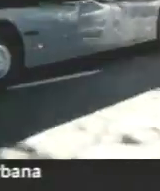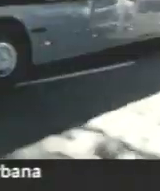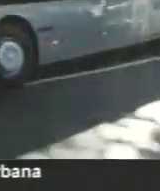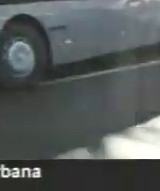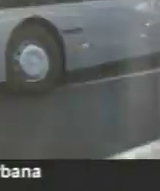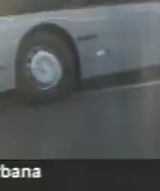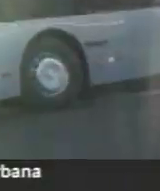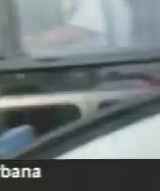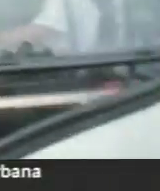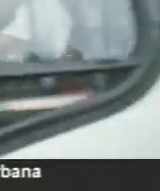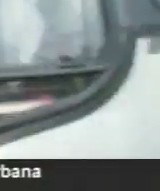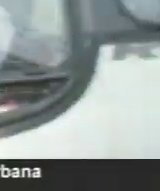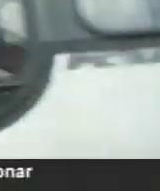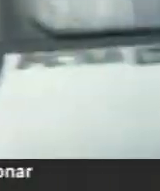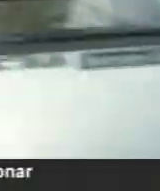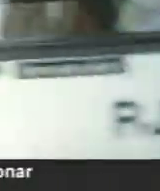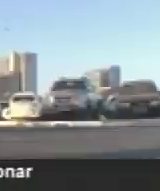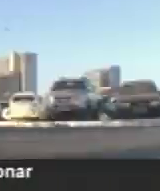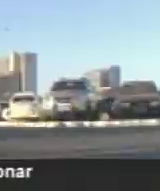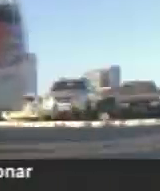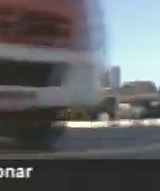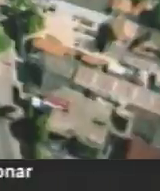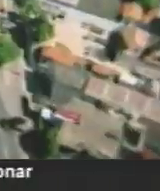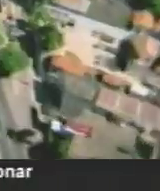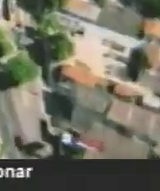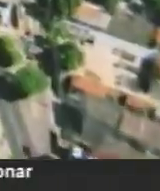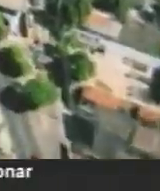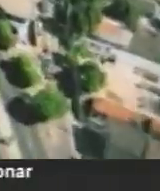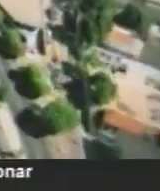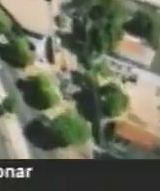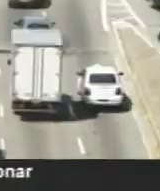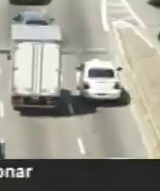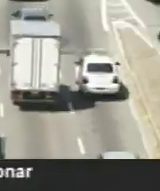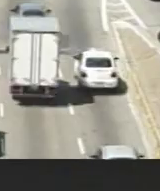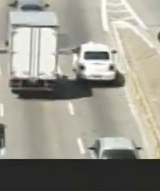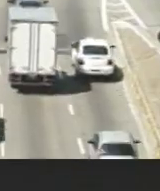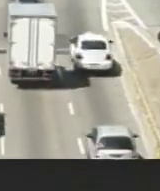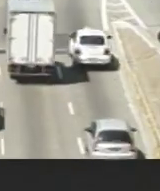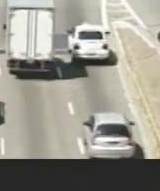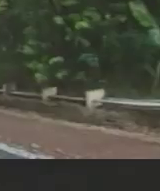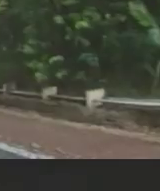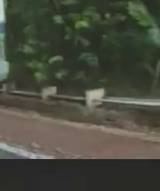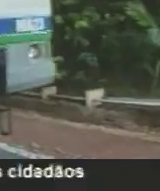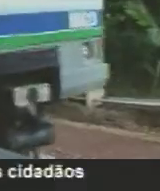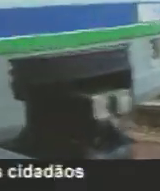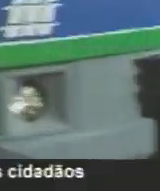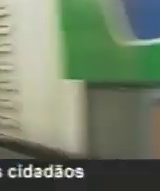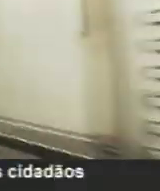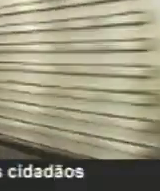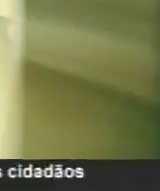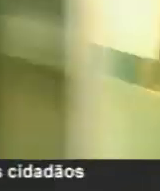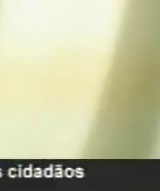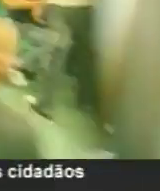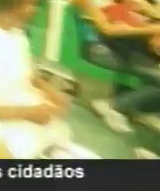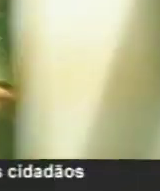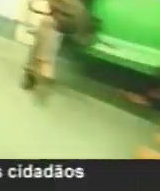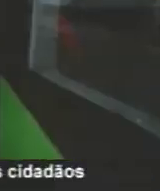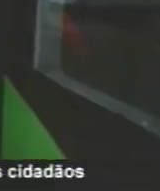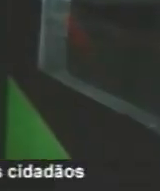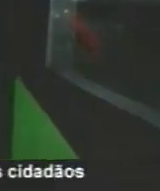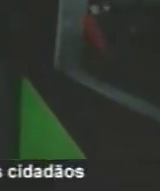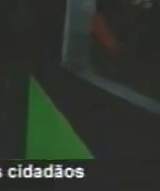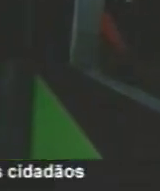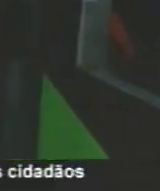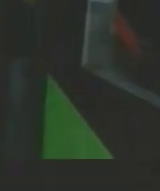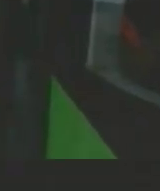Sistemas eficientes de mobilidade urbana são fundamentais para descongestionar grandes cidades, promovem mais qualidade de